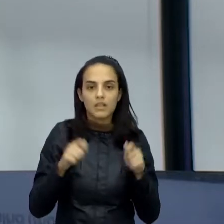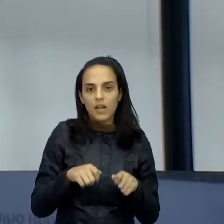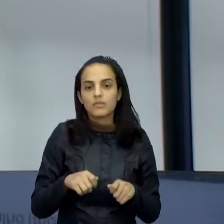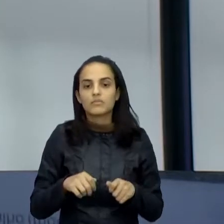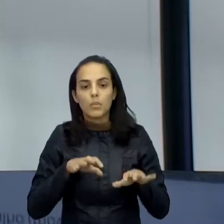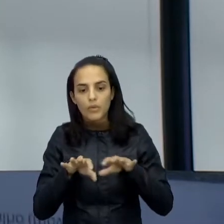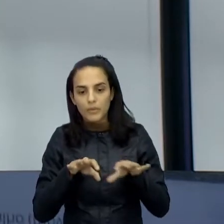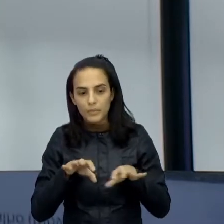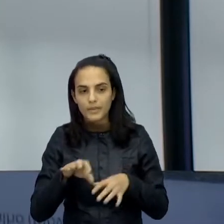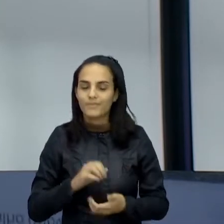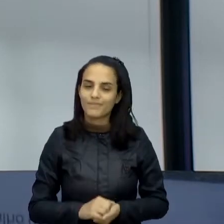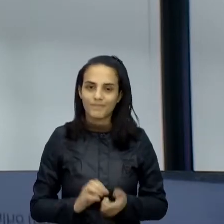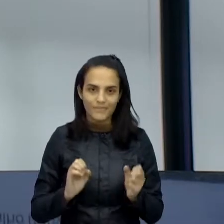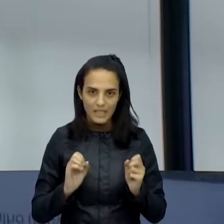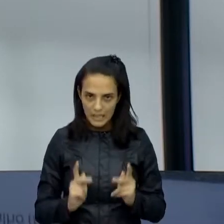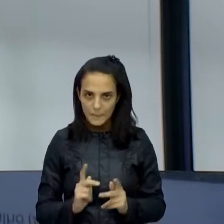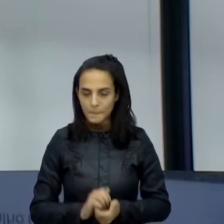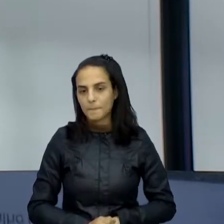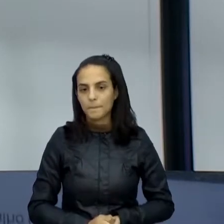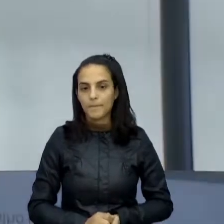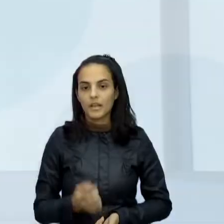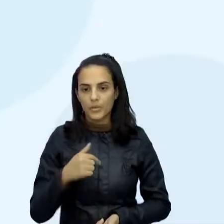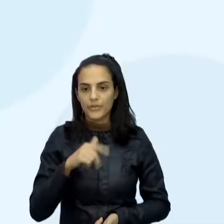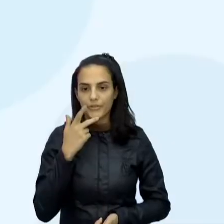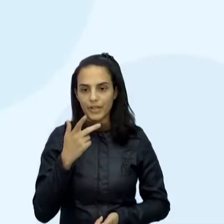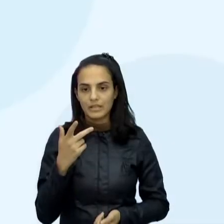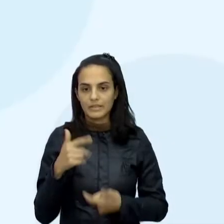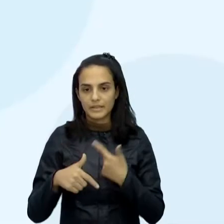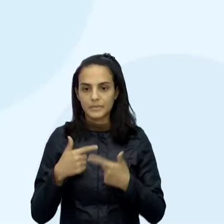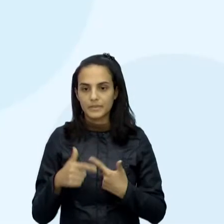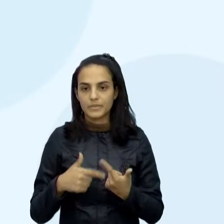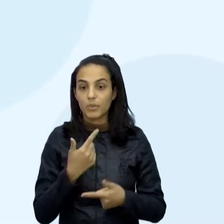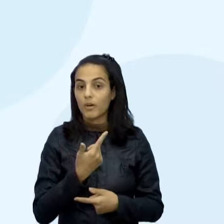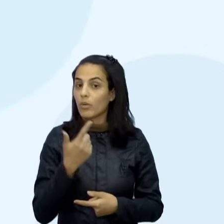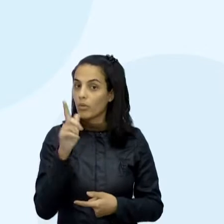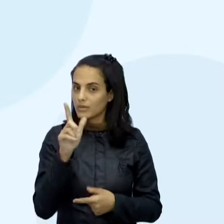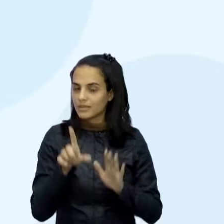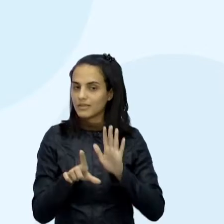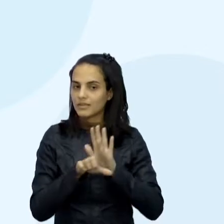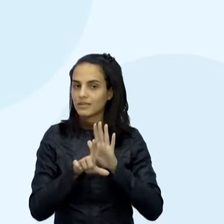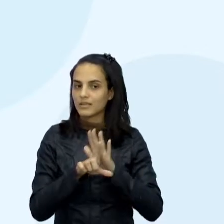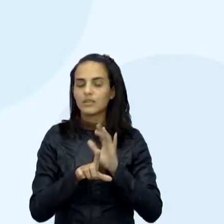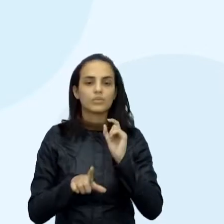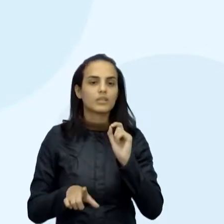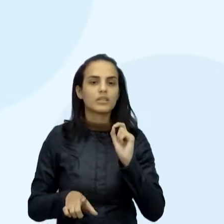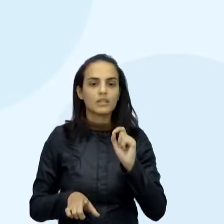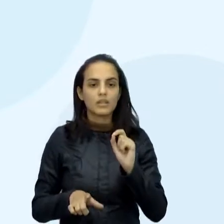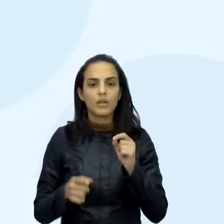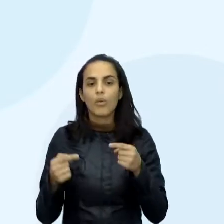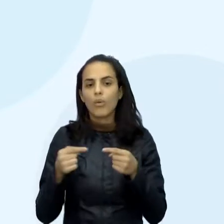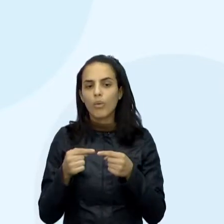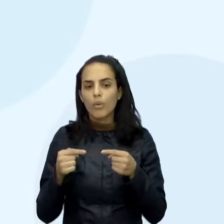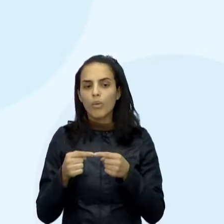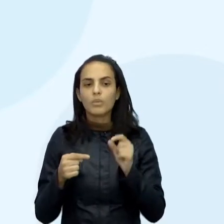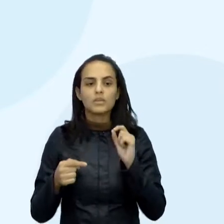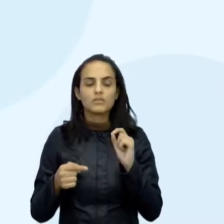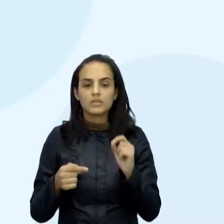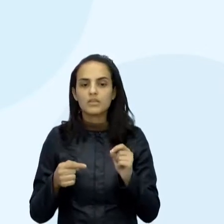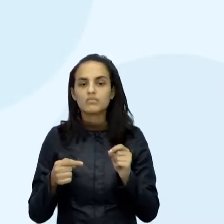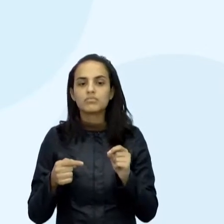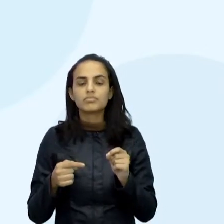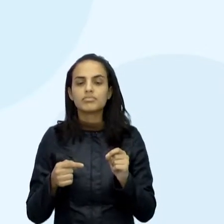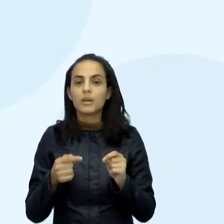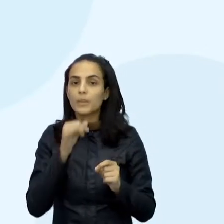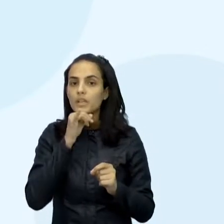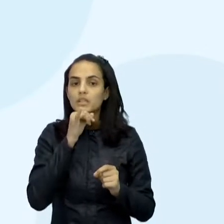um movimento, tá bom? Isso a gente chama de trabalho. A outra lei, né, da termodinâmica tem muito a ver com a humanidade, é